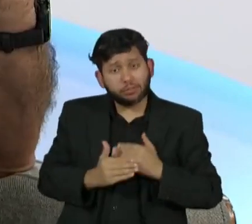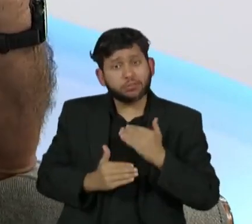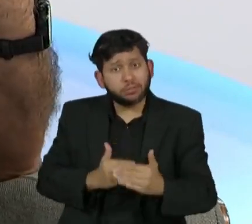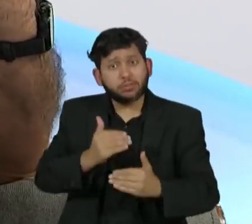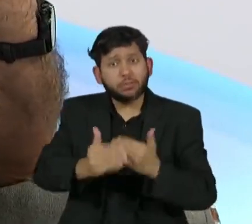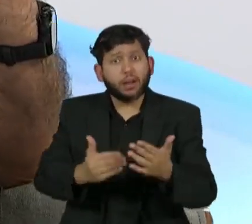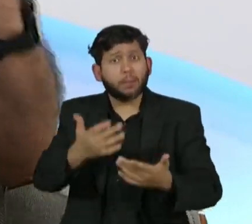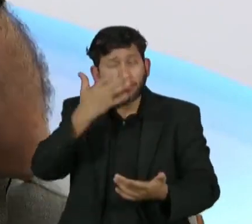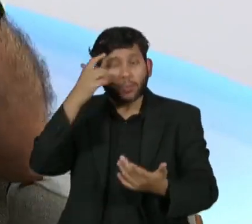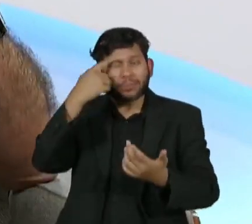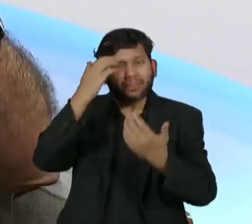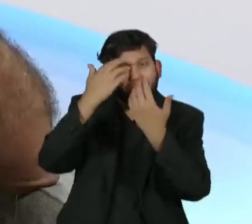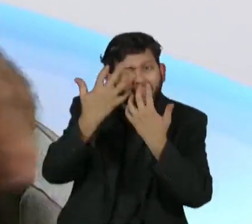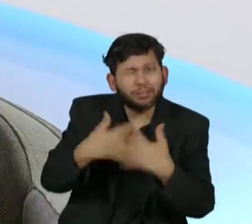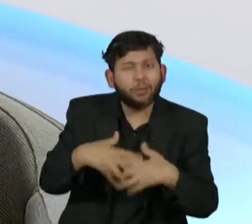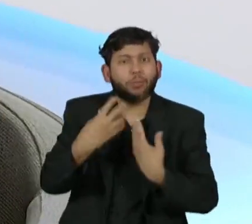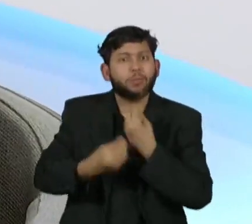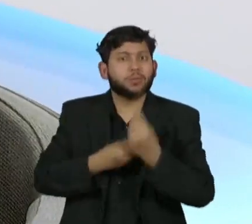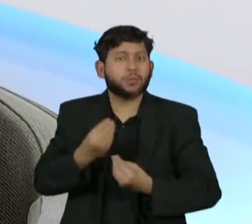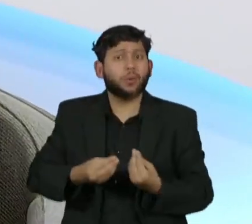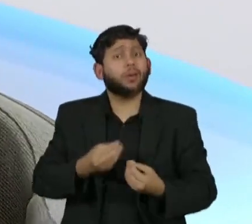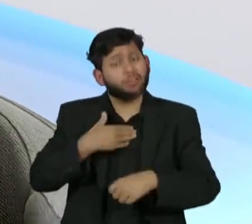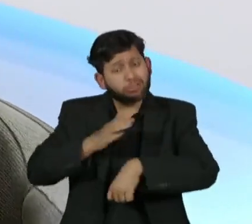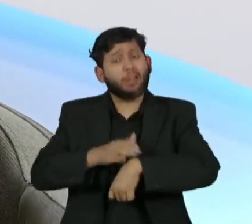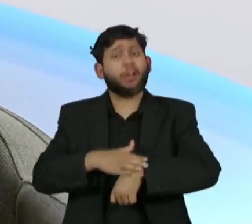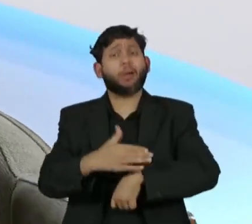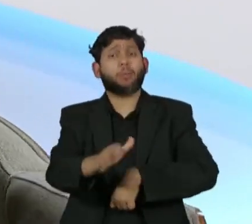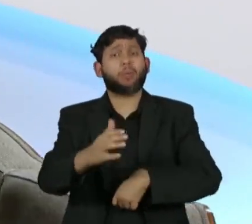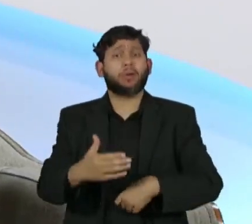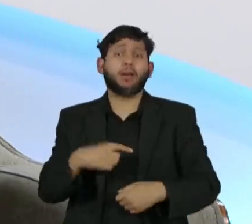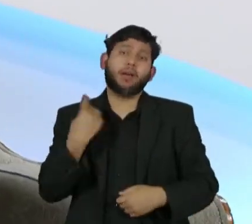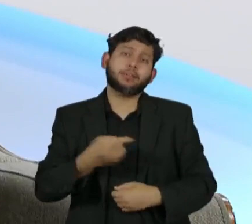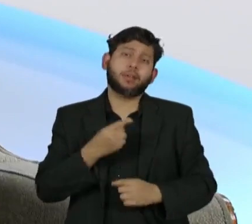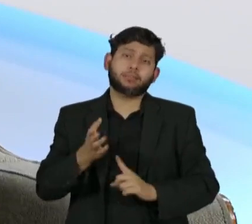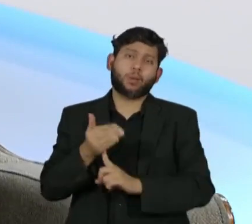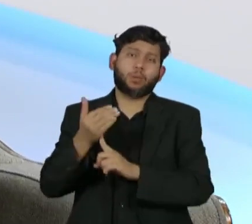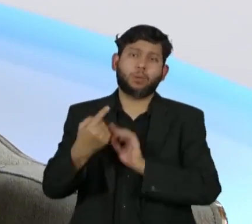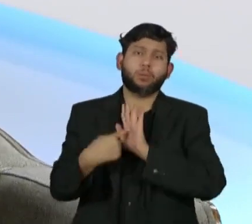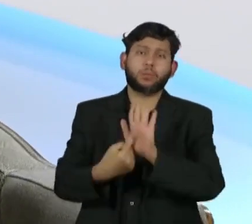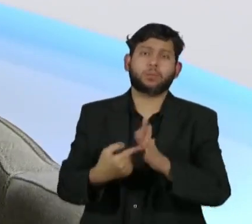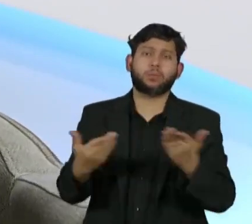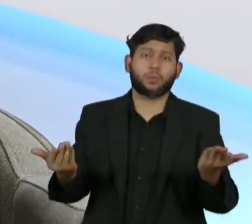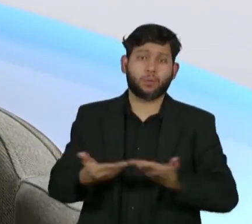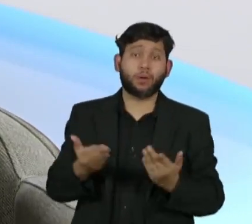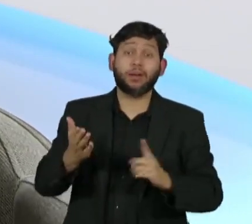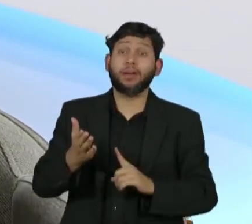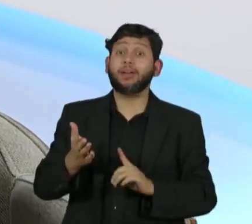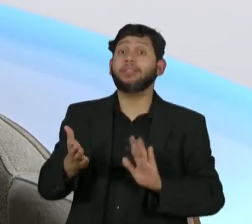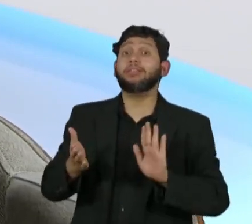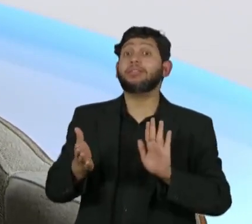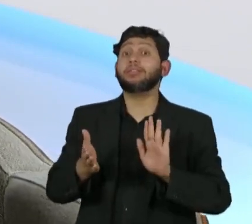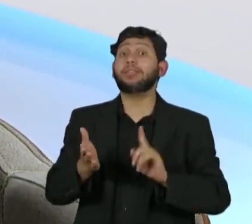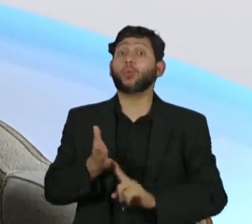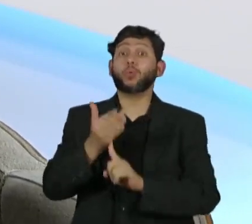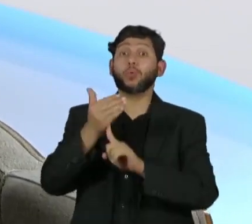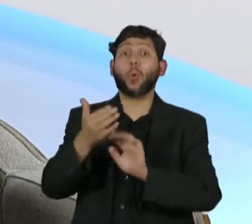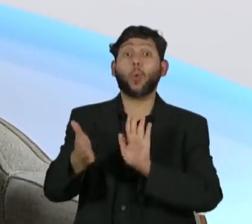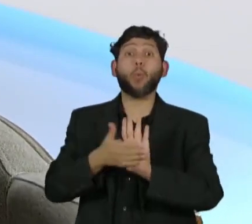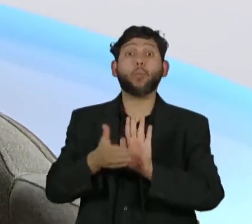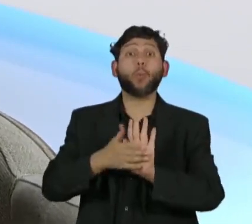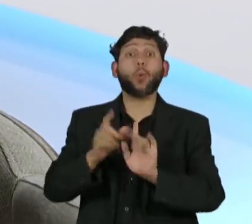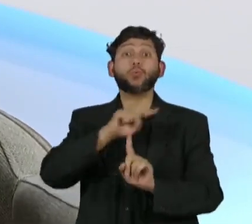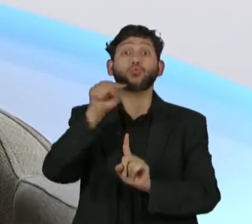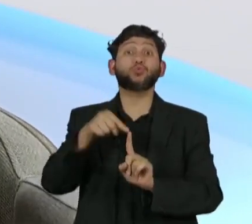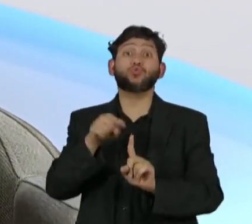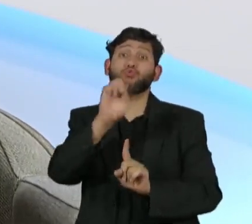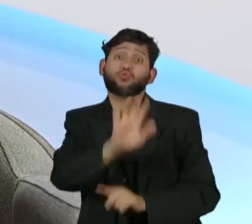isso leva tempo ainda mais porque esse tipo de tecnologia que a gente tá vendo agora é uma tecnologia de propósito geral o que vai fazer